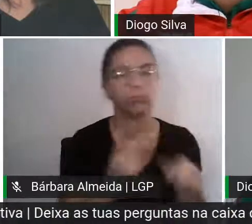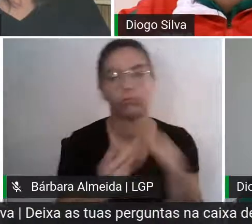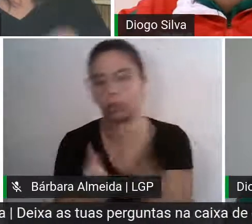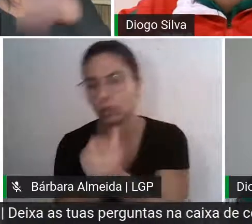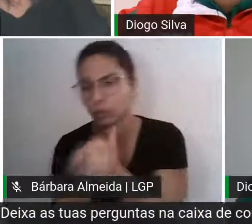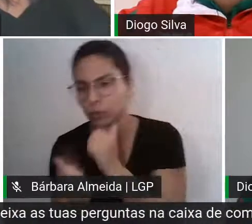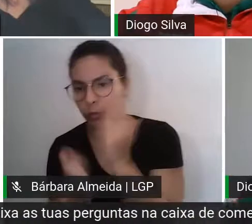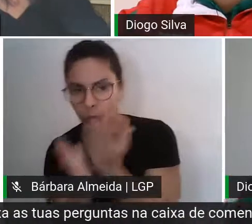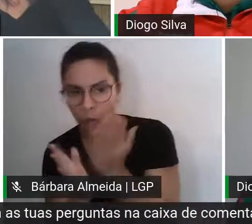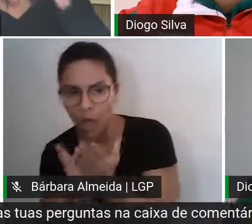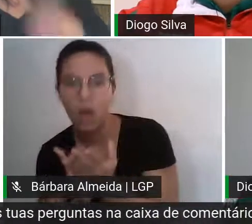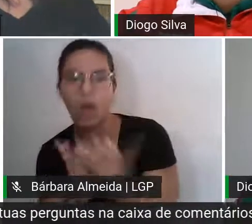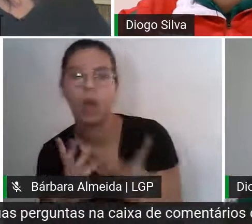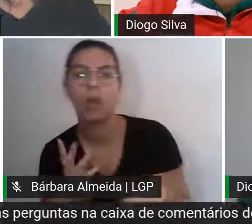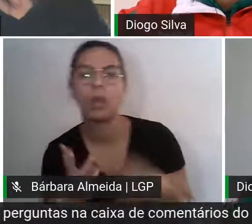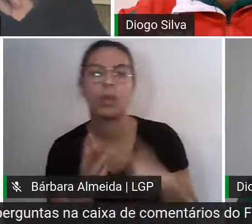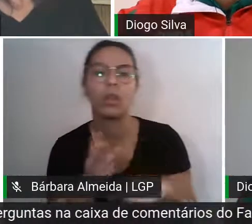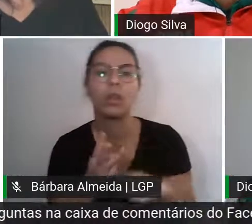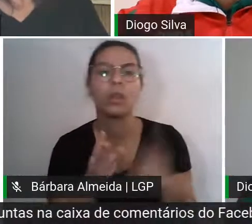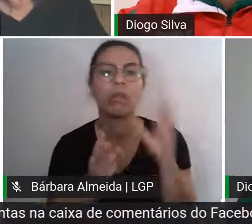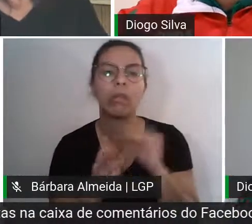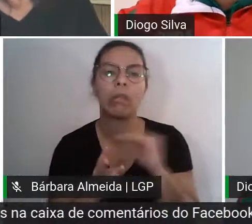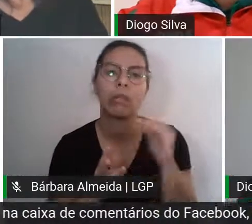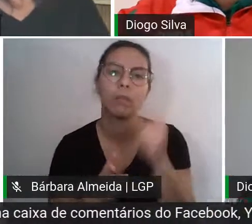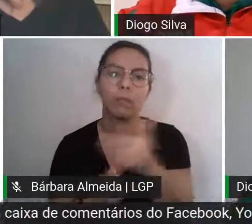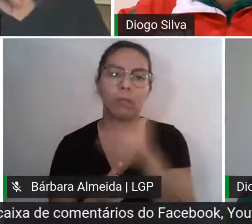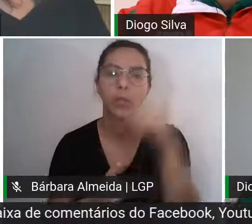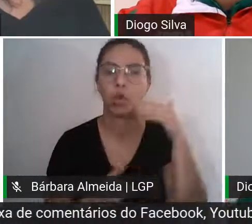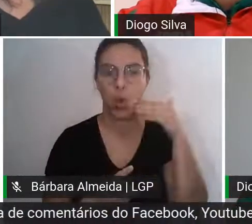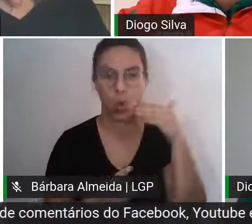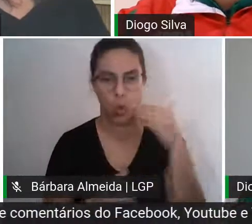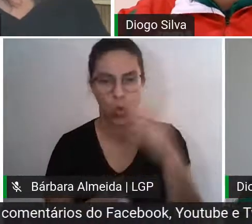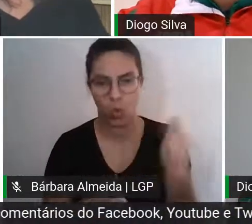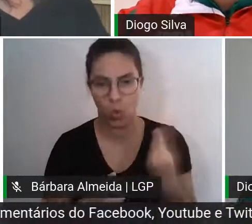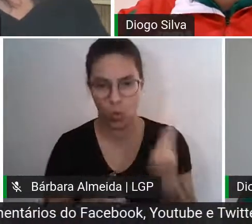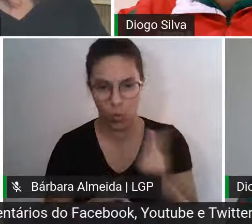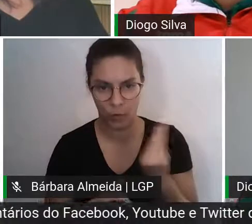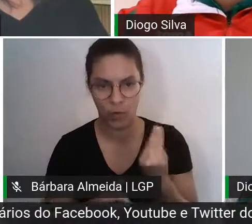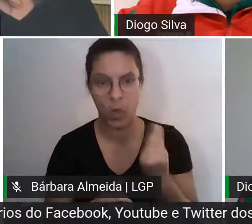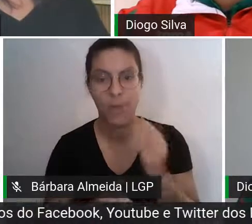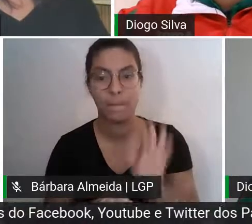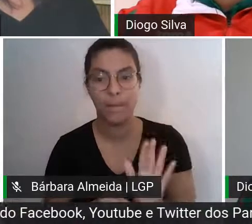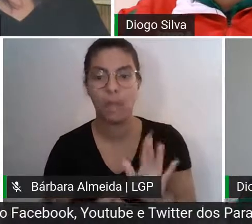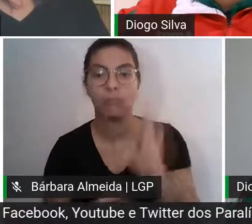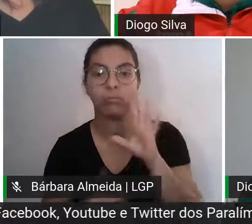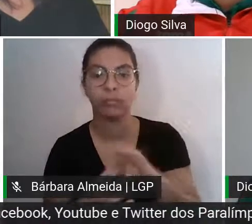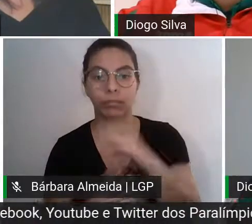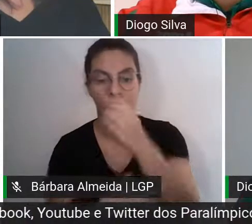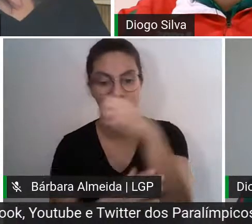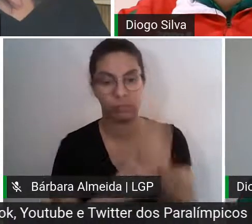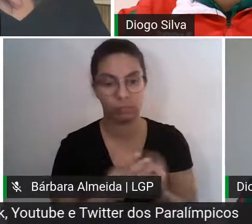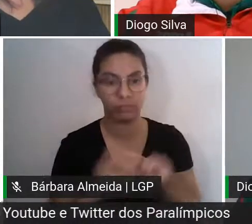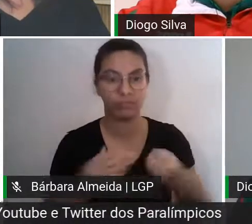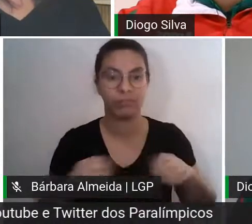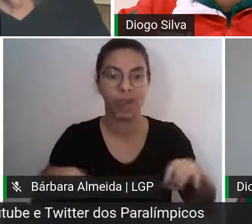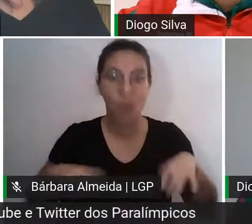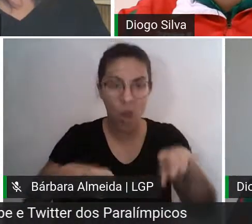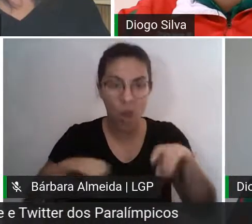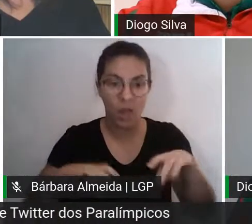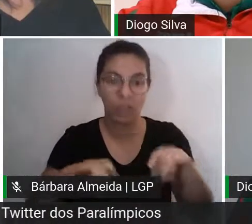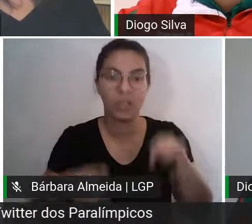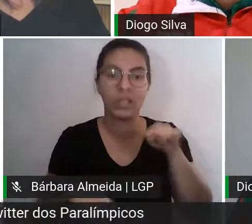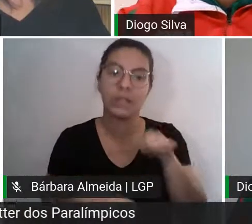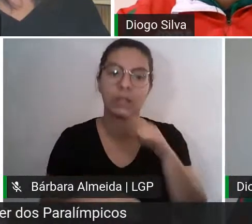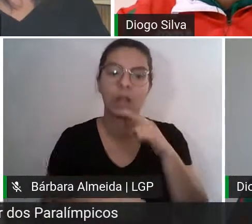chegar também a atletas mais novos, mas as classes de cadeira de rodas jogam em metade do campo, portanto tem uma área